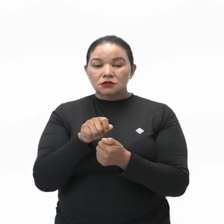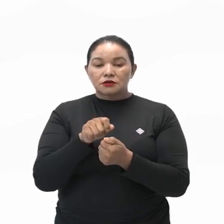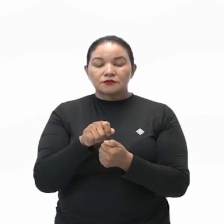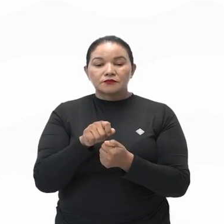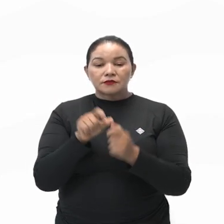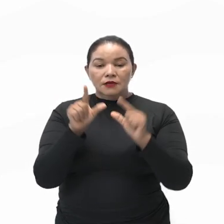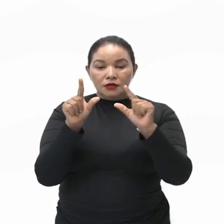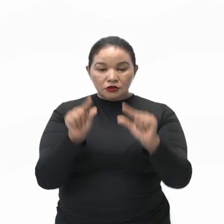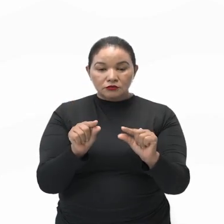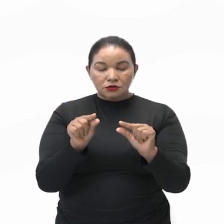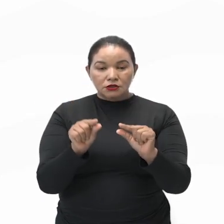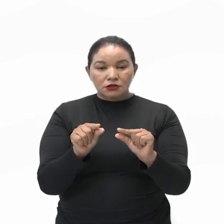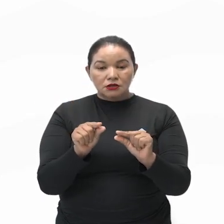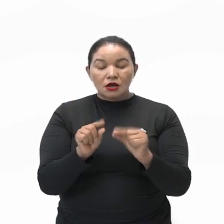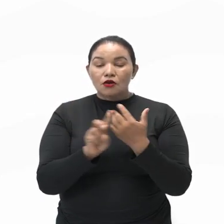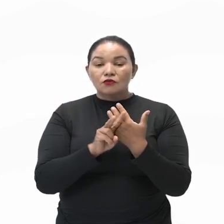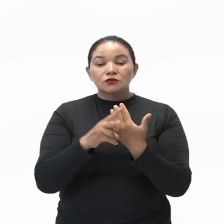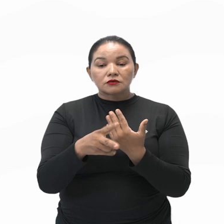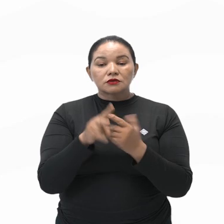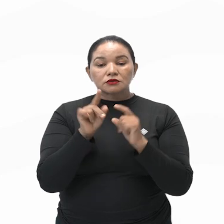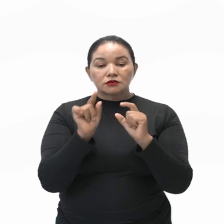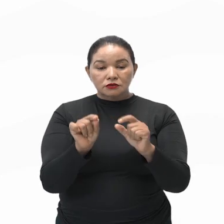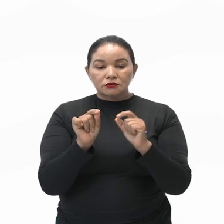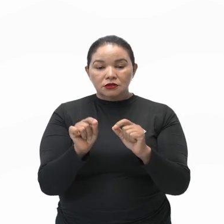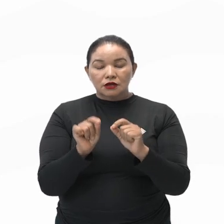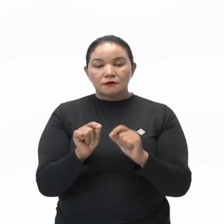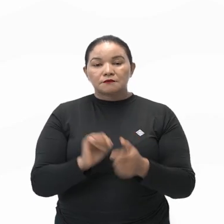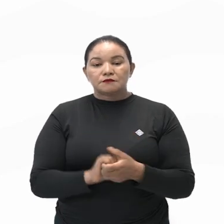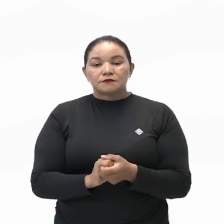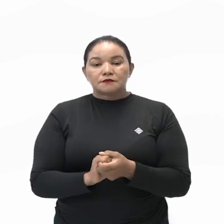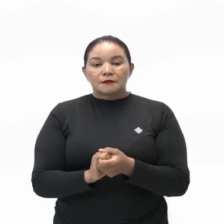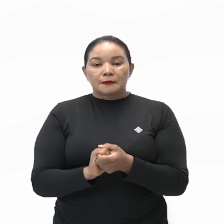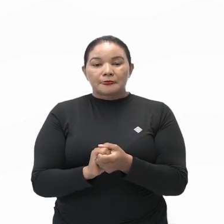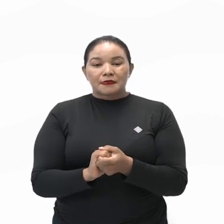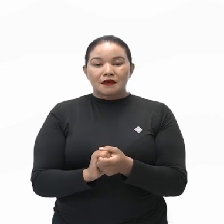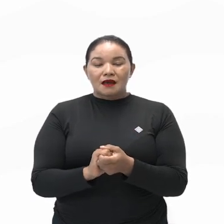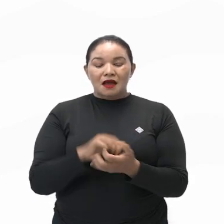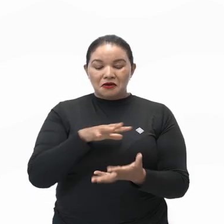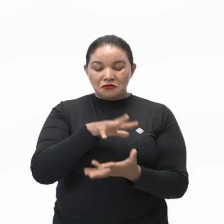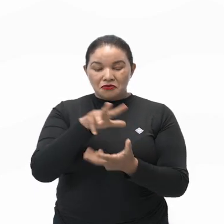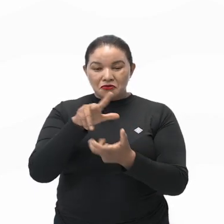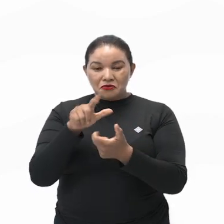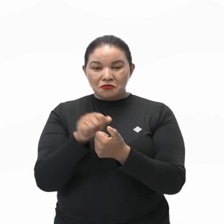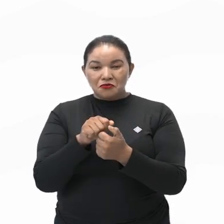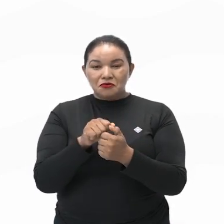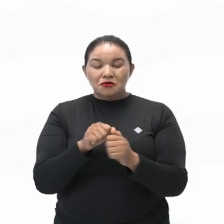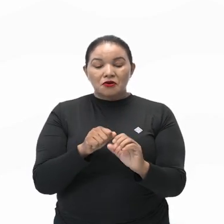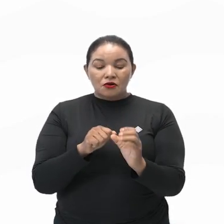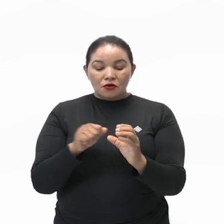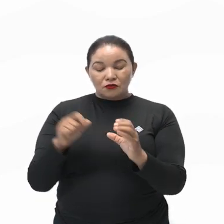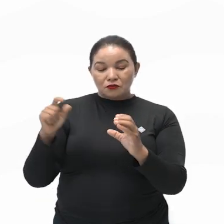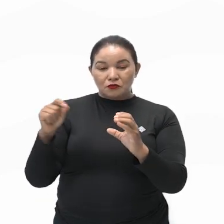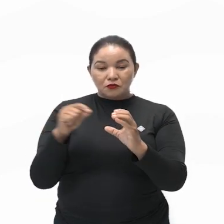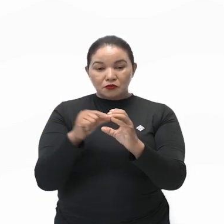Consequentemente, vai acabar ali incidindo no aquecimento global de forma